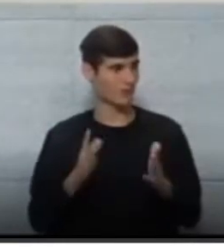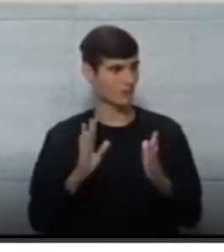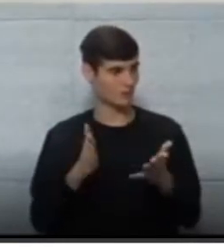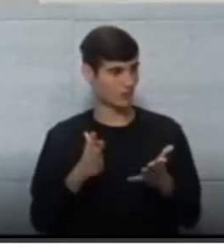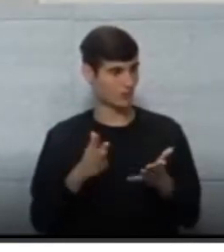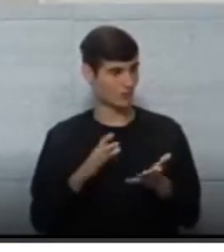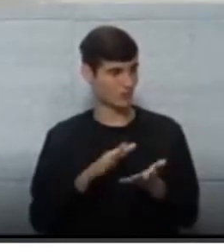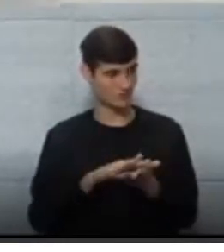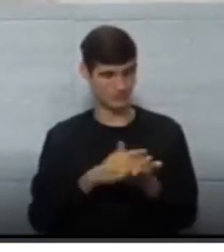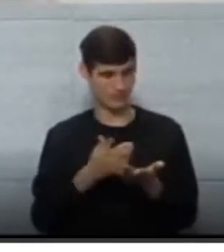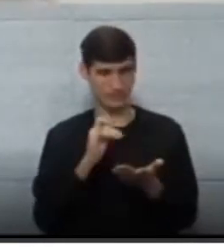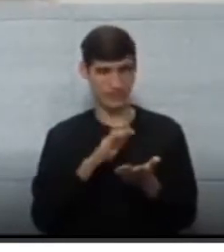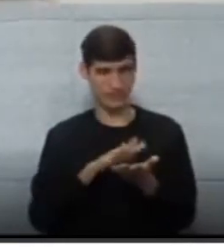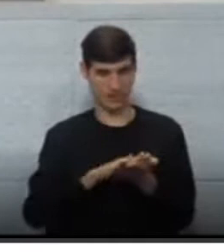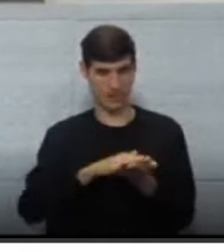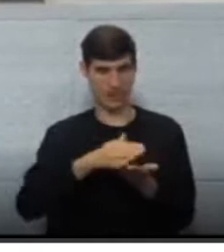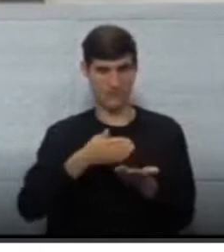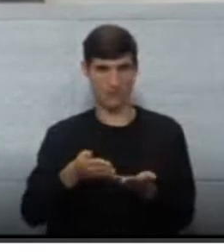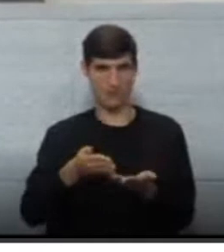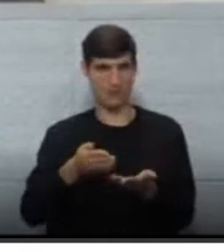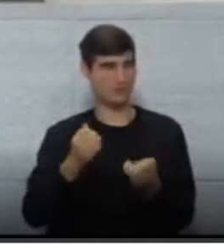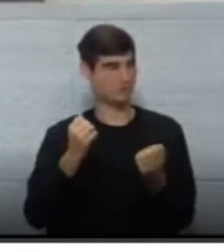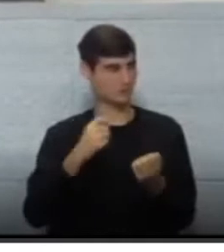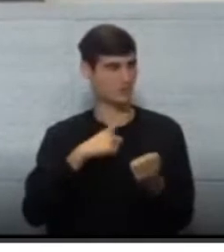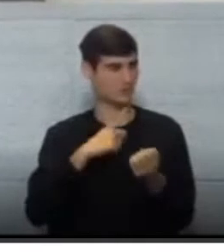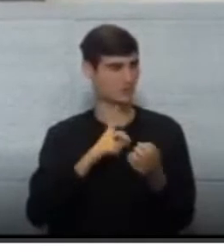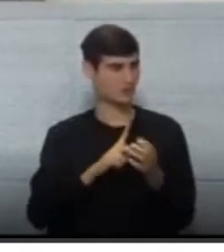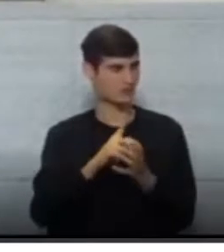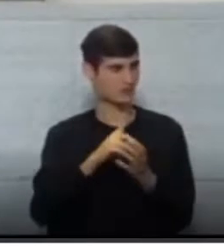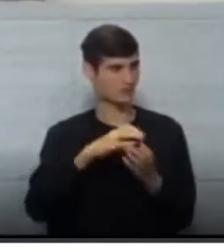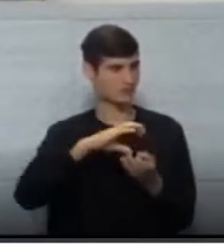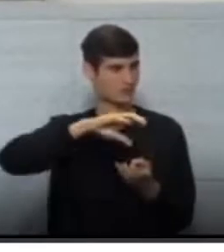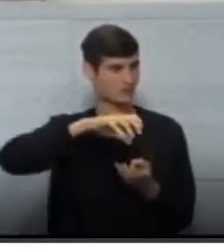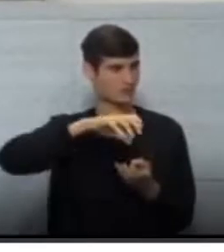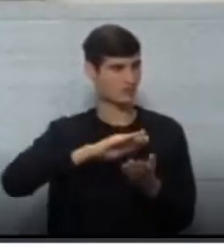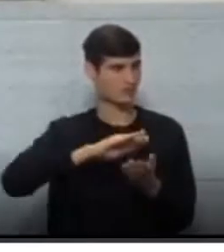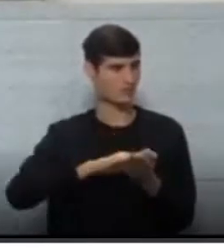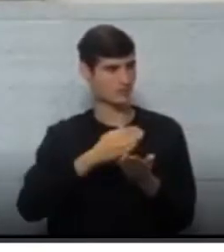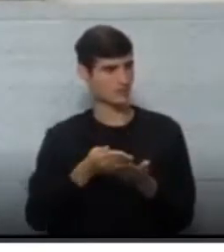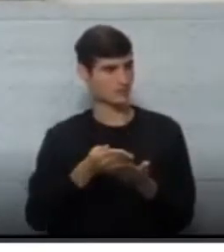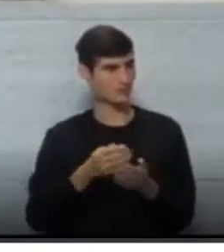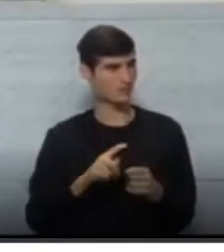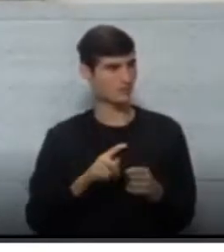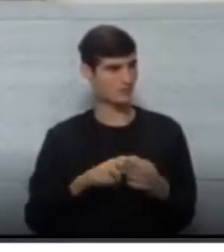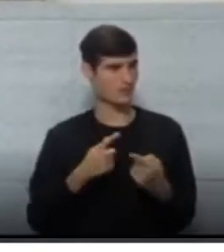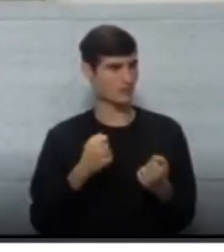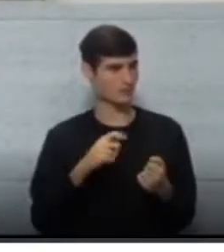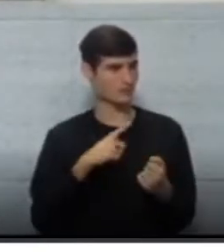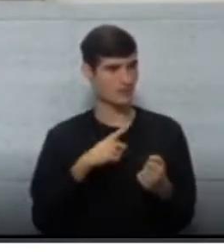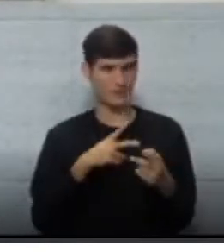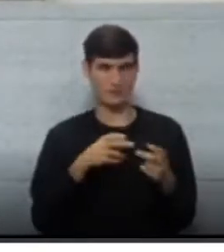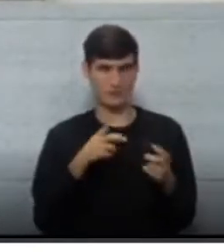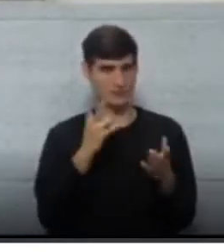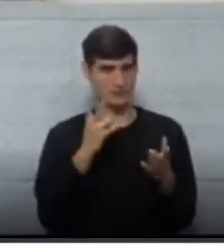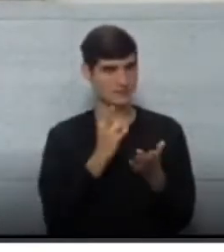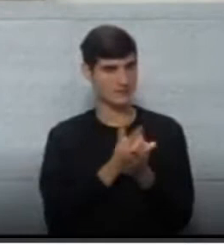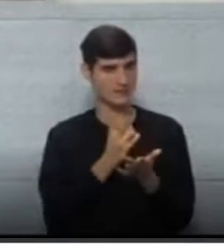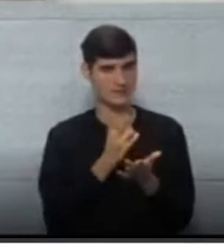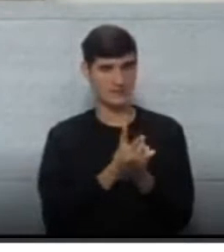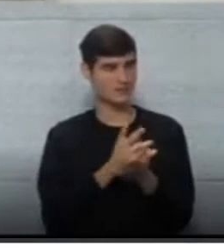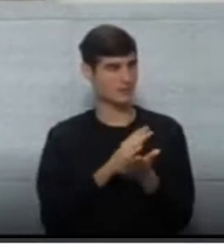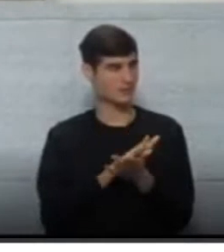abrir direto, mas sempre perto do bico. Então tem aquela área ali perto do bico de Bunsen, a gente pode abrir a tampa da